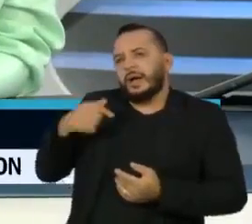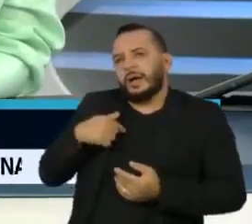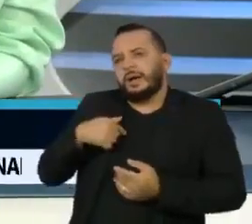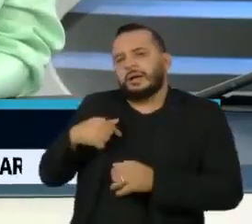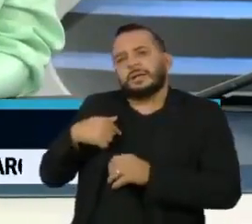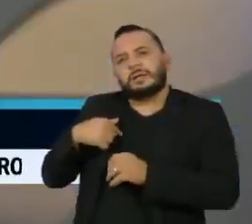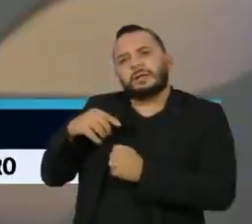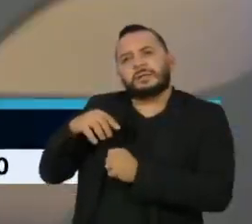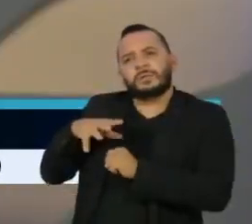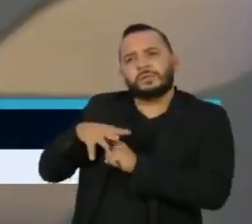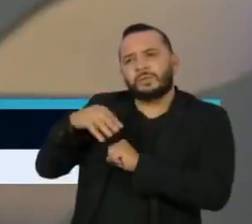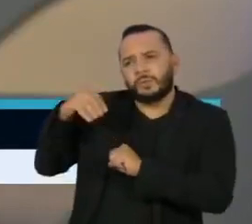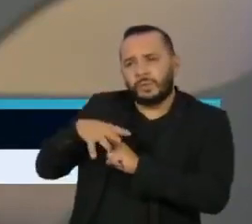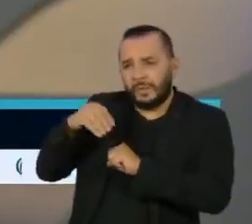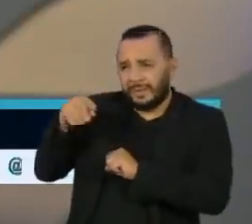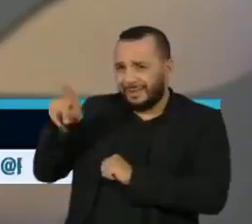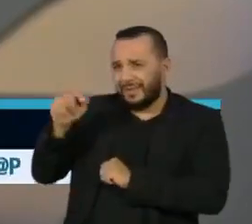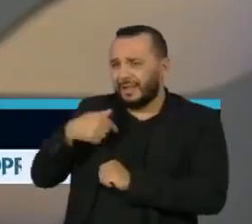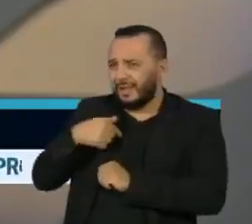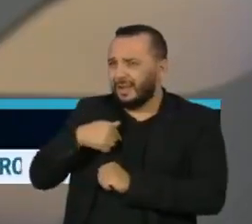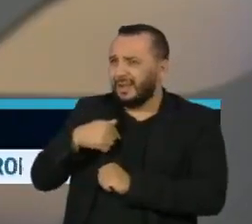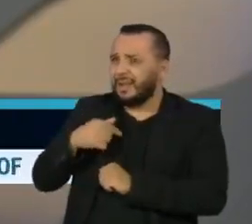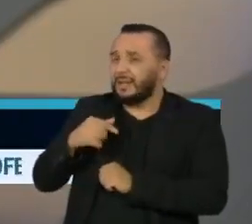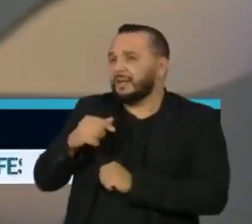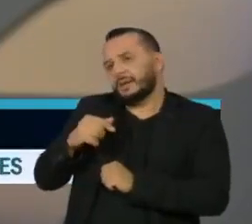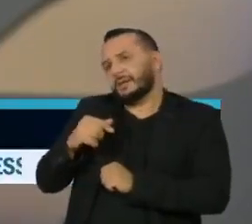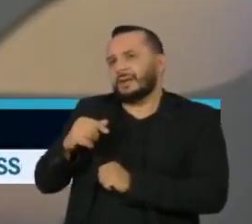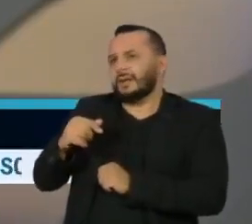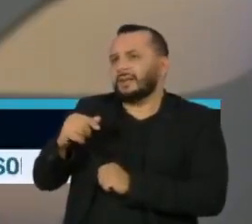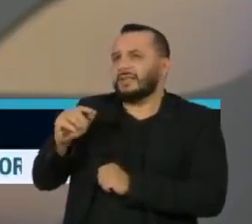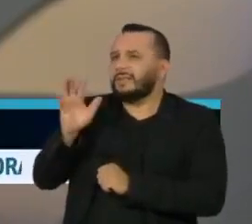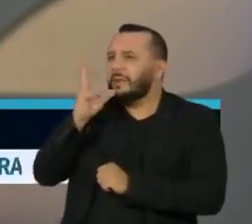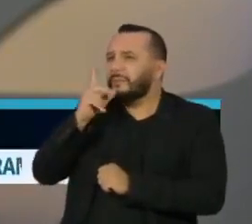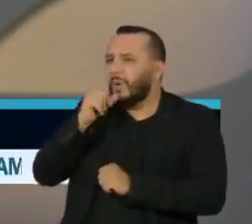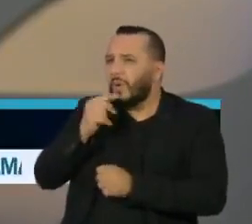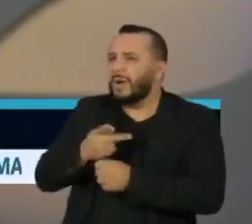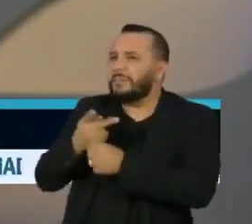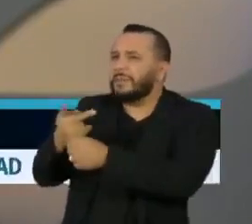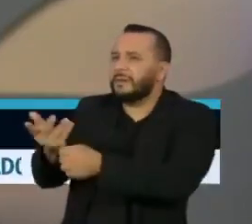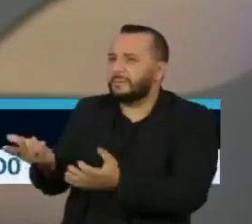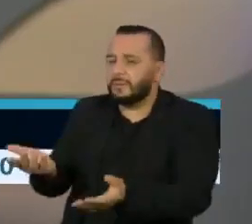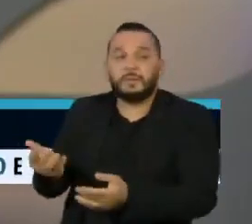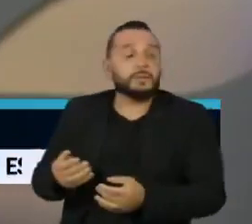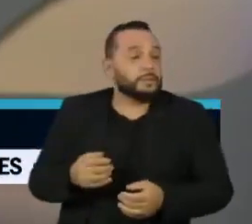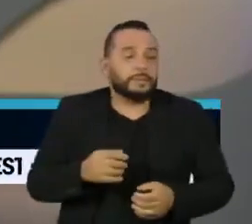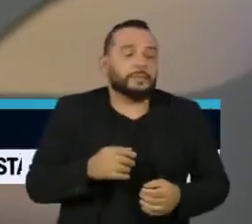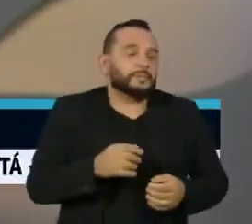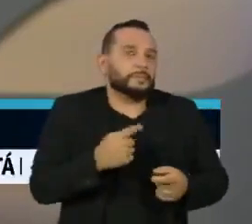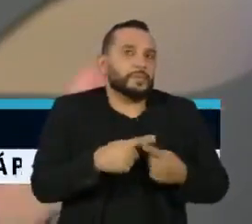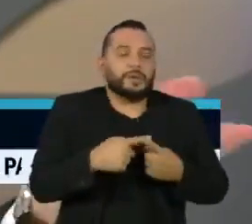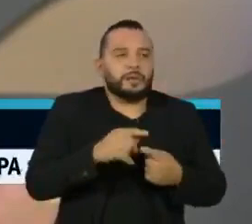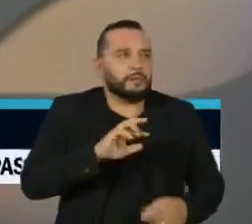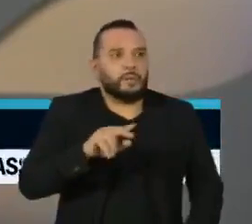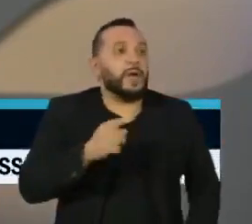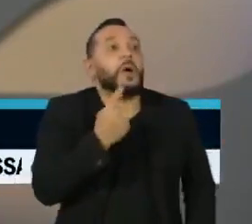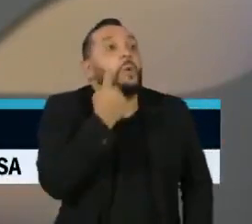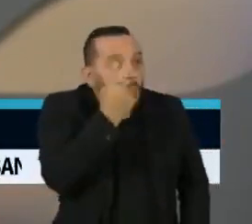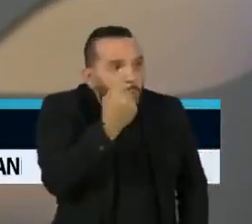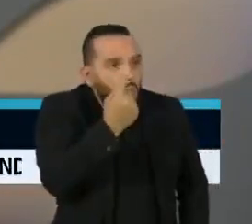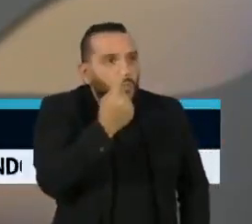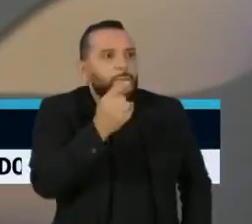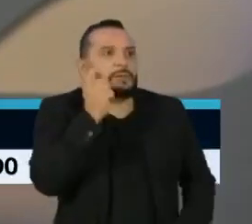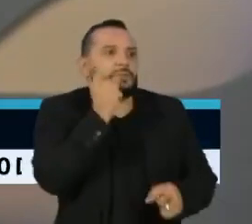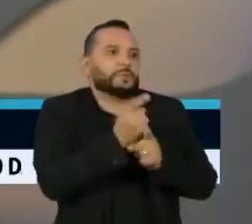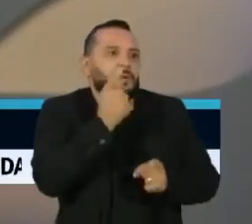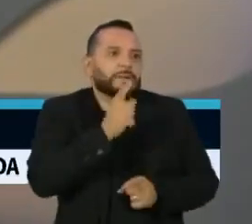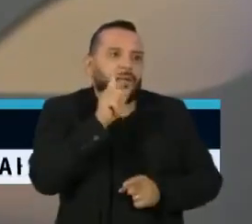descoberta? Na verdade, é o conjunto da obra, não é uma descoberta, né? Então, por exemplo, ontem